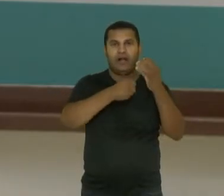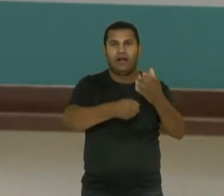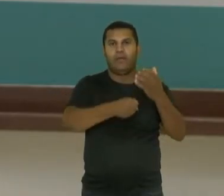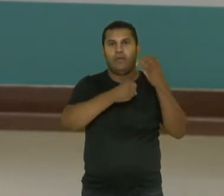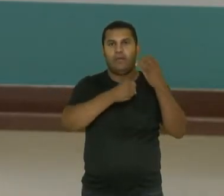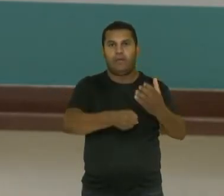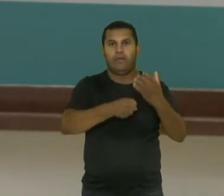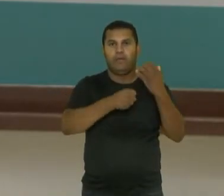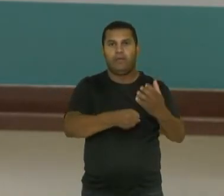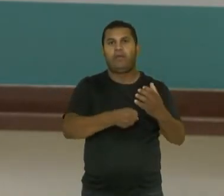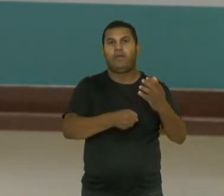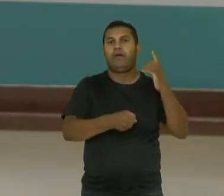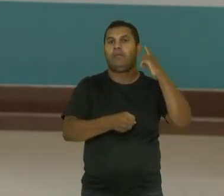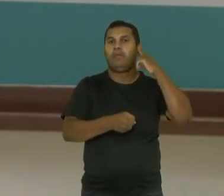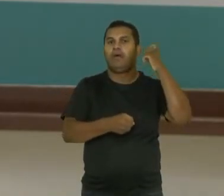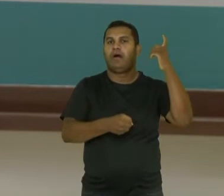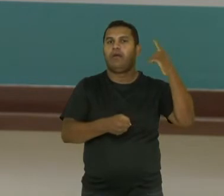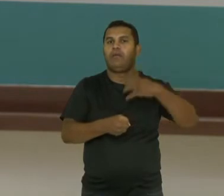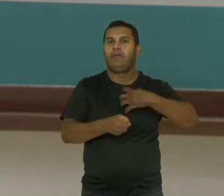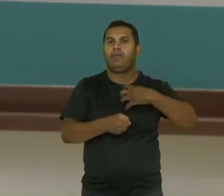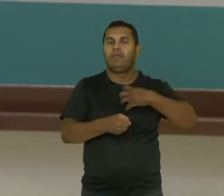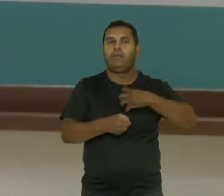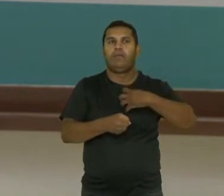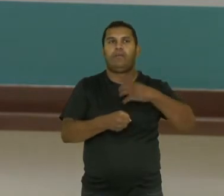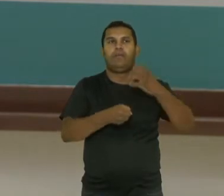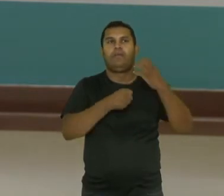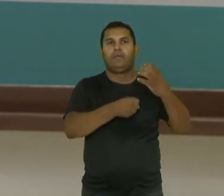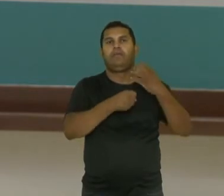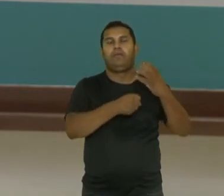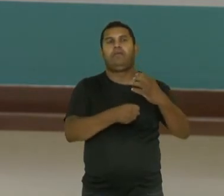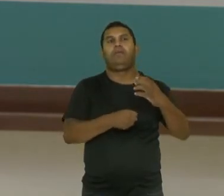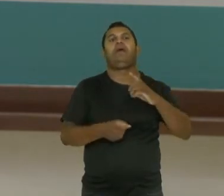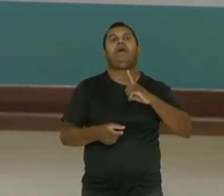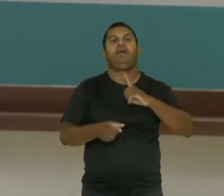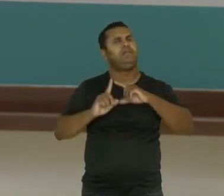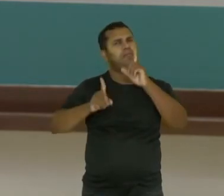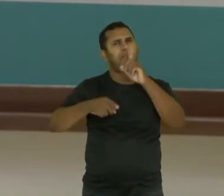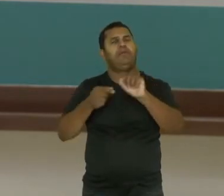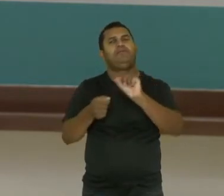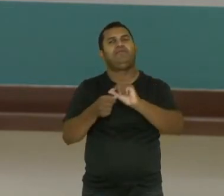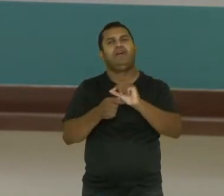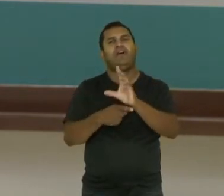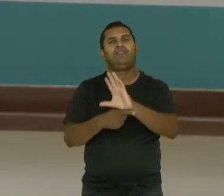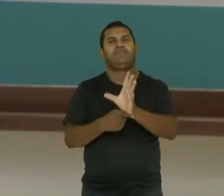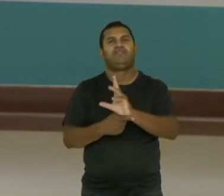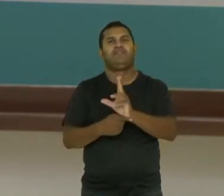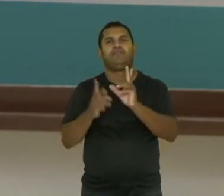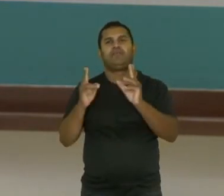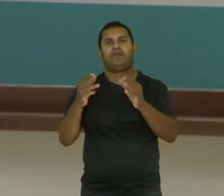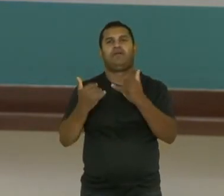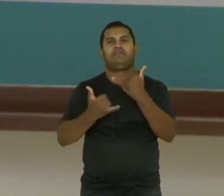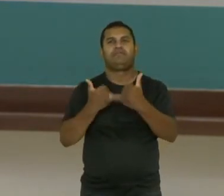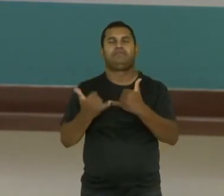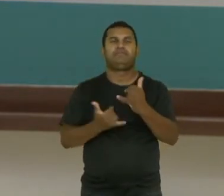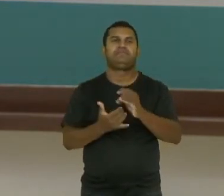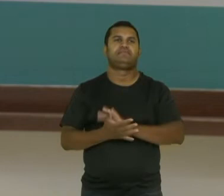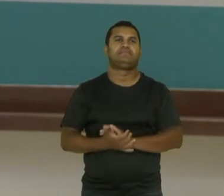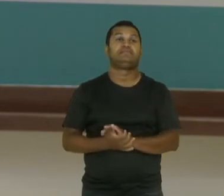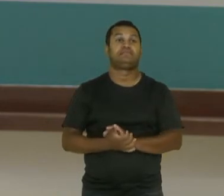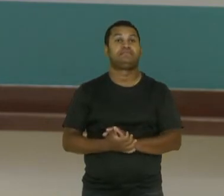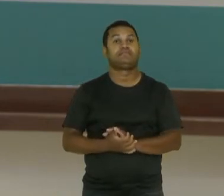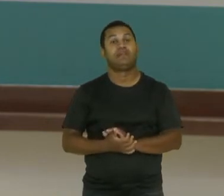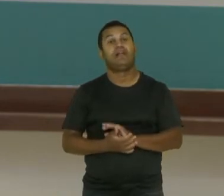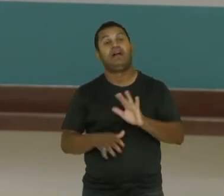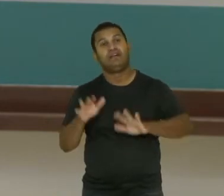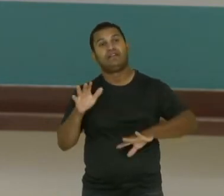já com os instrumentos nas mãos. Foi fácil, foi difícil, foge um pouquinho do que nós estamos acostumados, mas